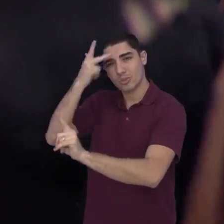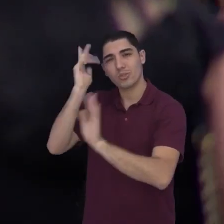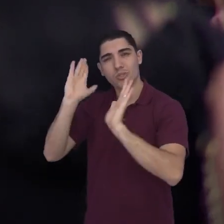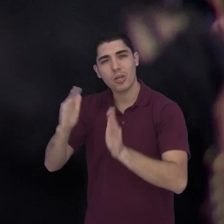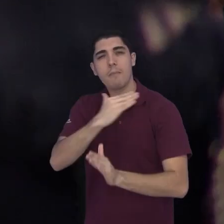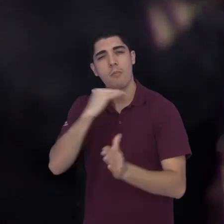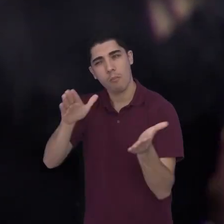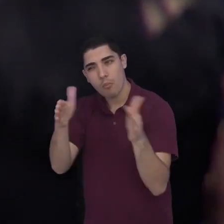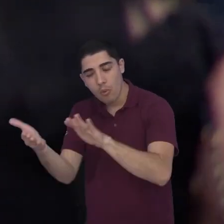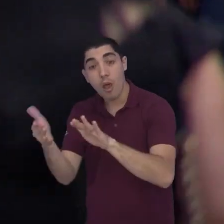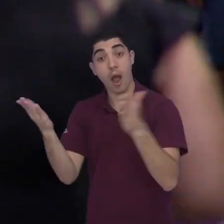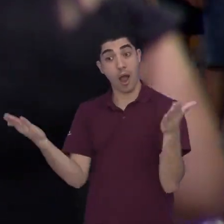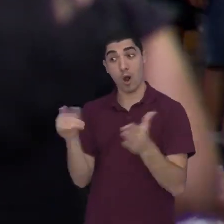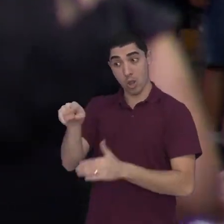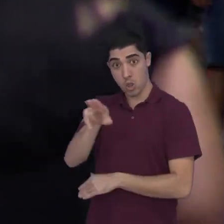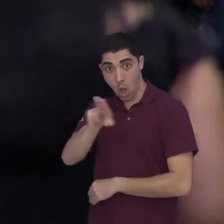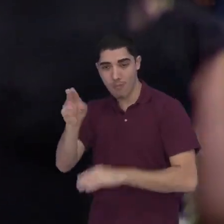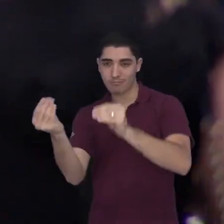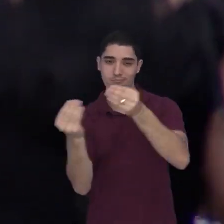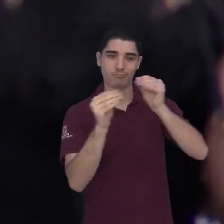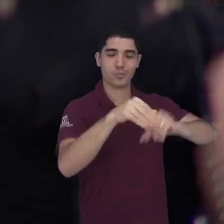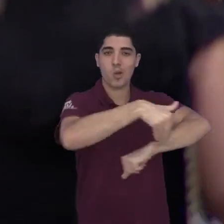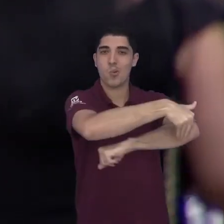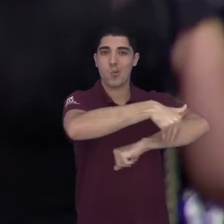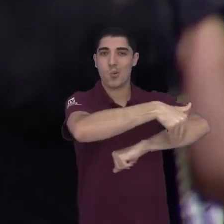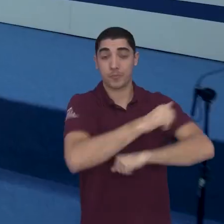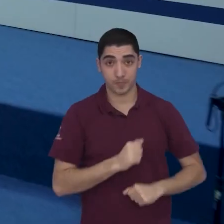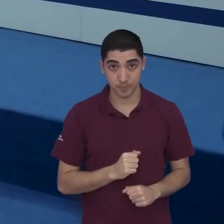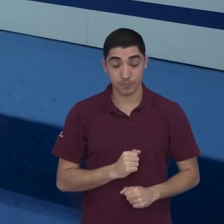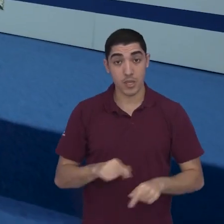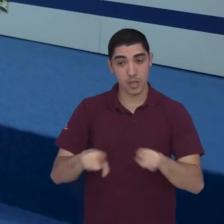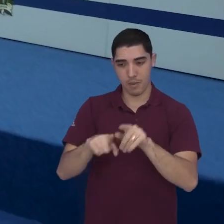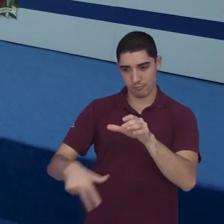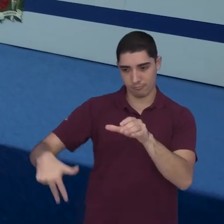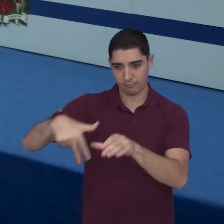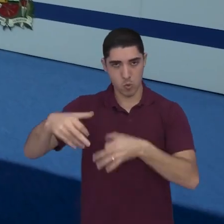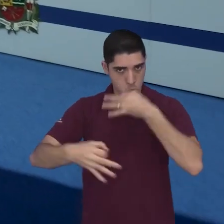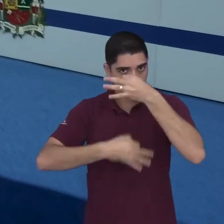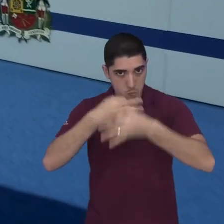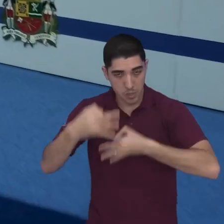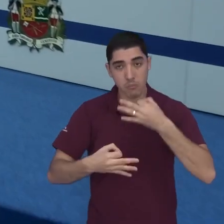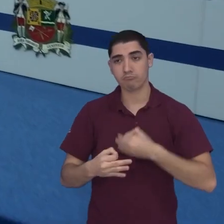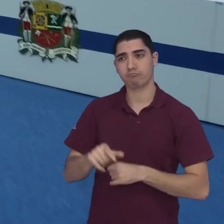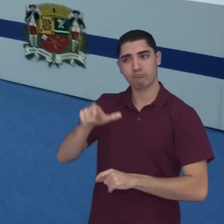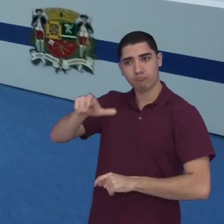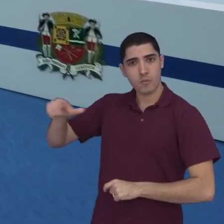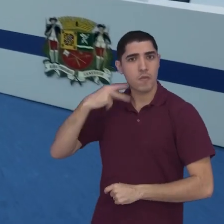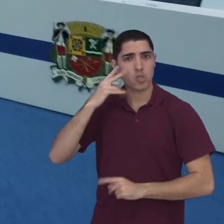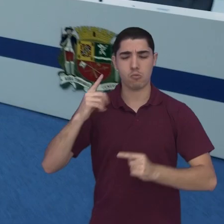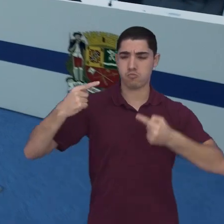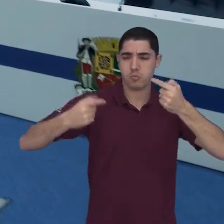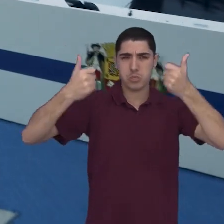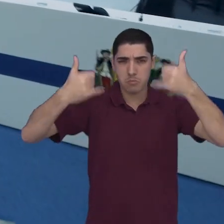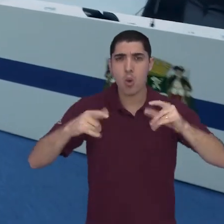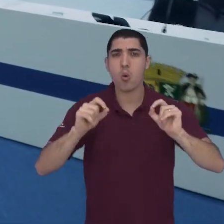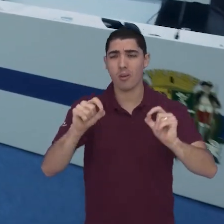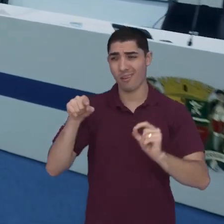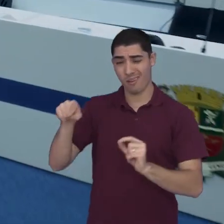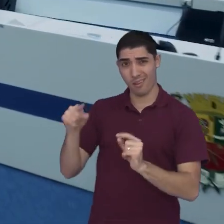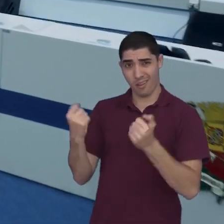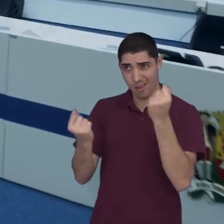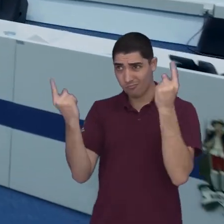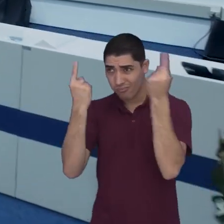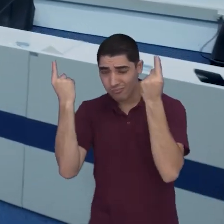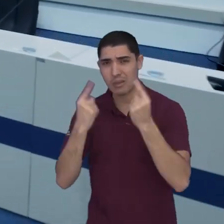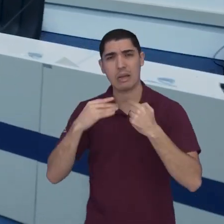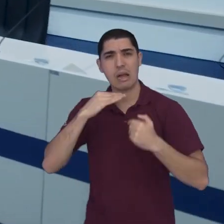moradores falecidos que irão dar nomes a ruas da cidade. Na tribuna, durante o grande expediente, houve debate sobre as